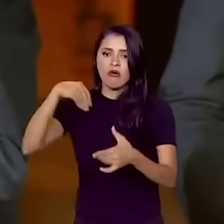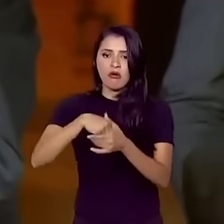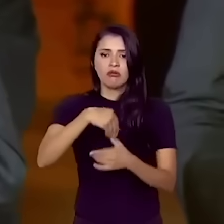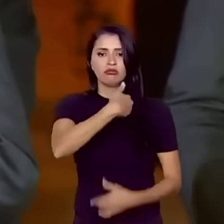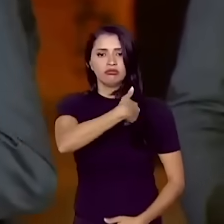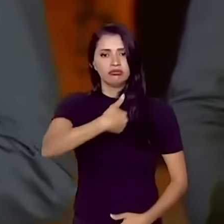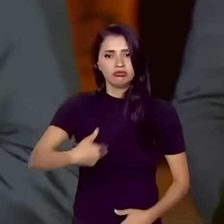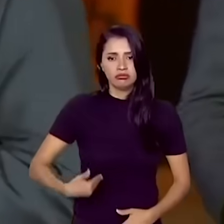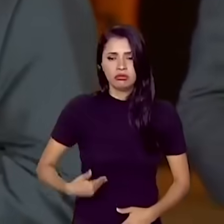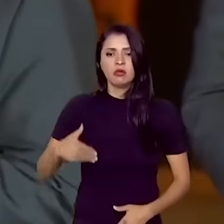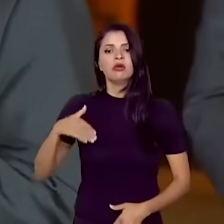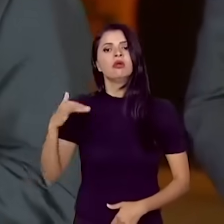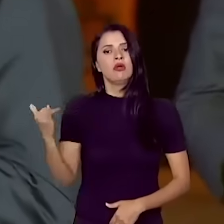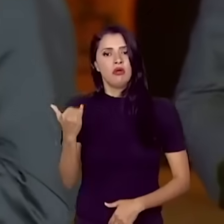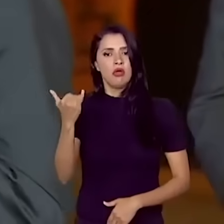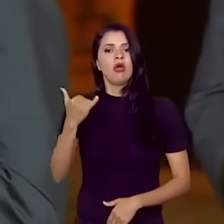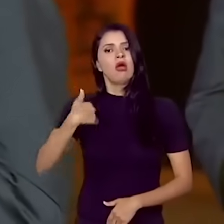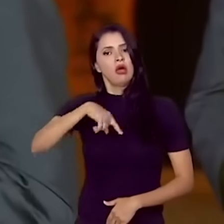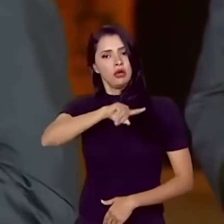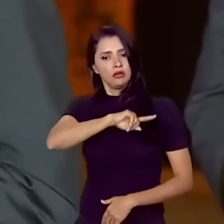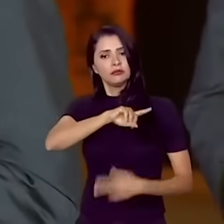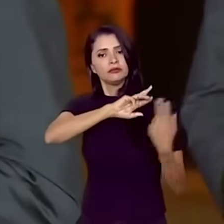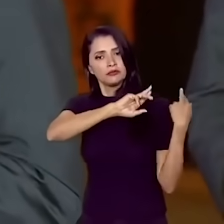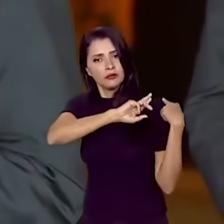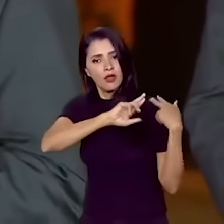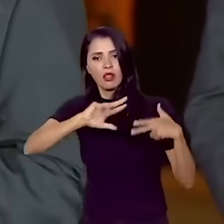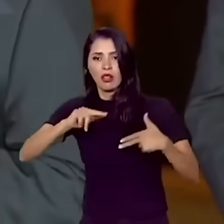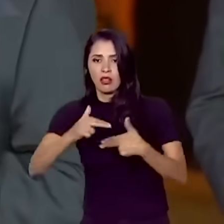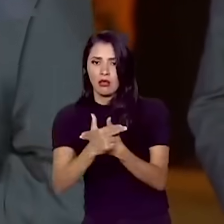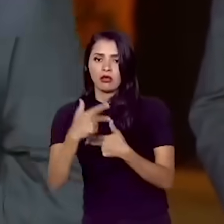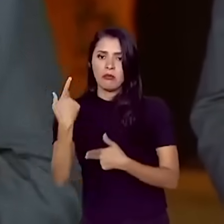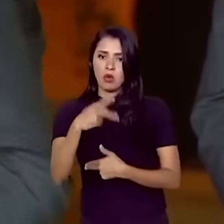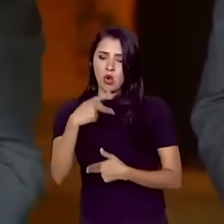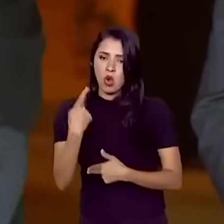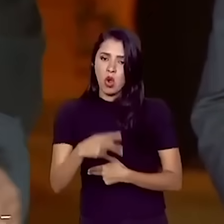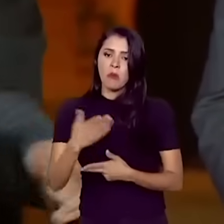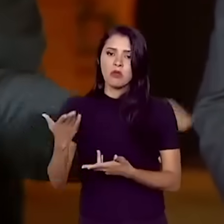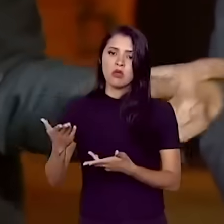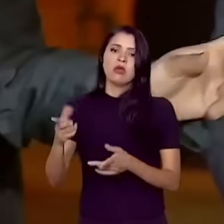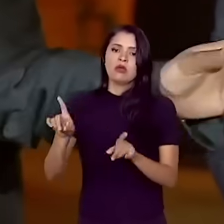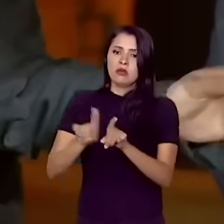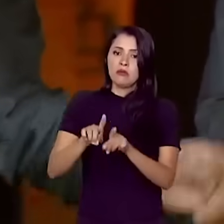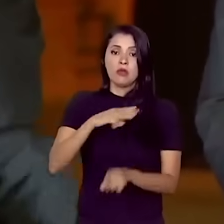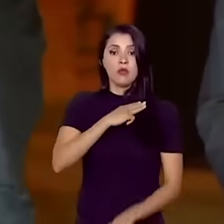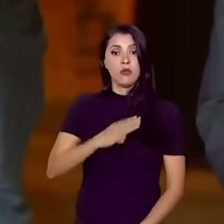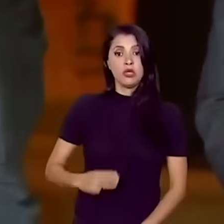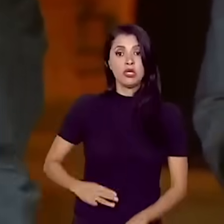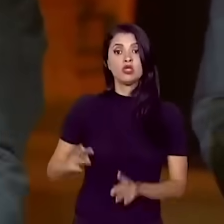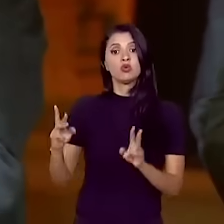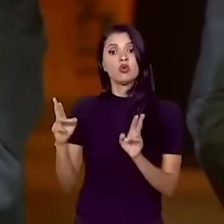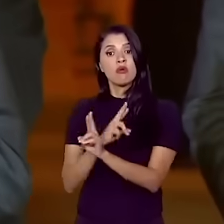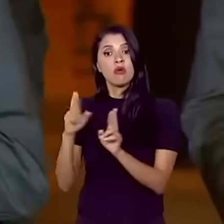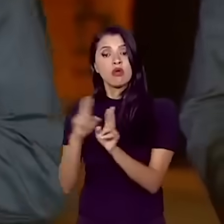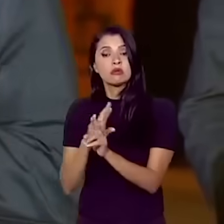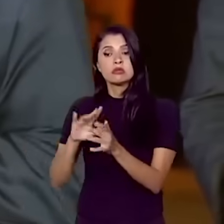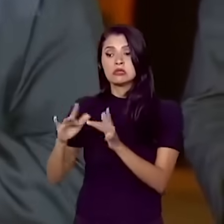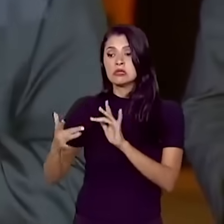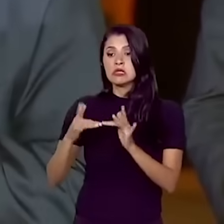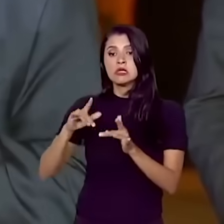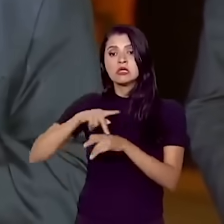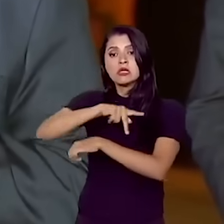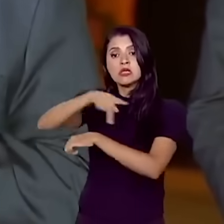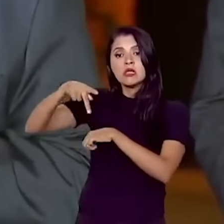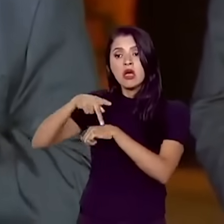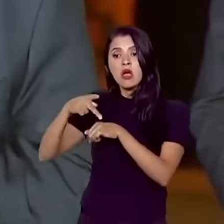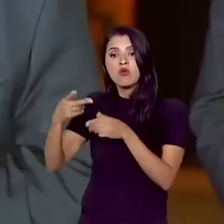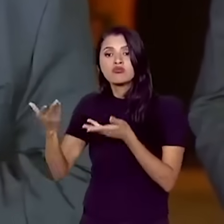governo, deve à aeronáutica brasileira, deve sobretudo ao ministro das Relações Exteriores, que